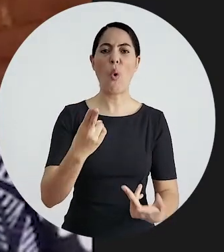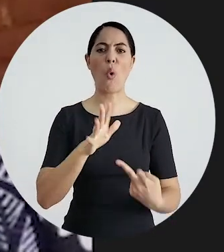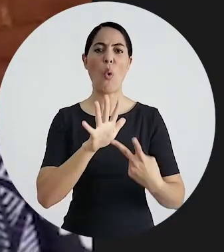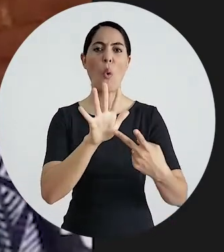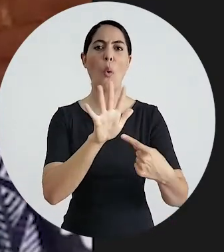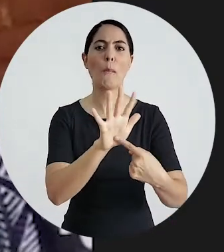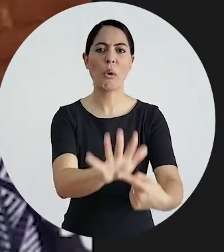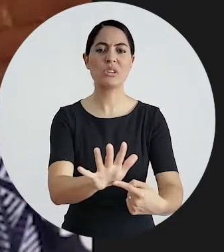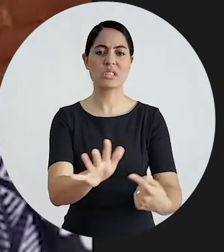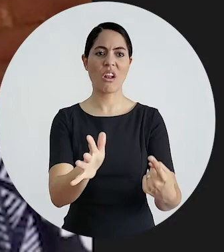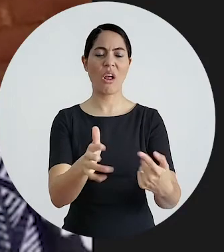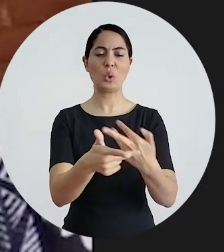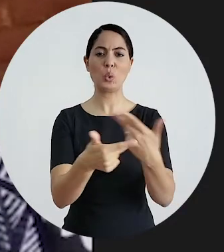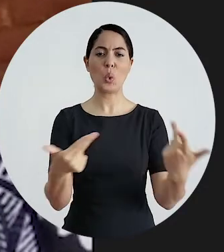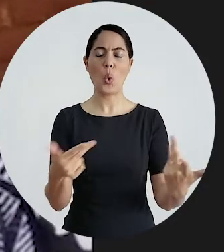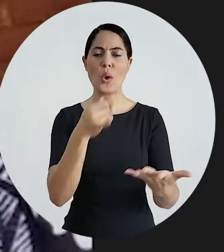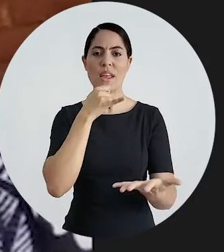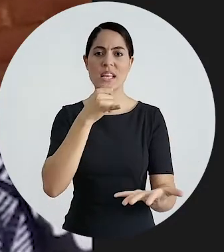sempre vem